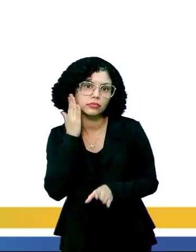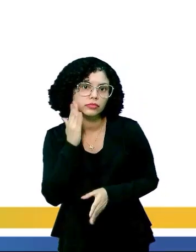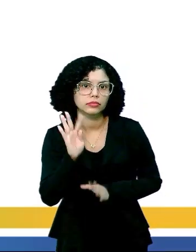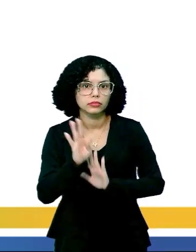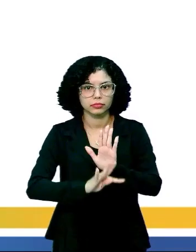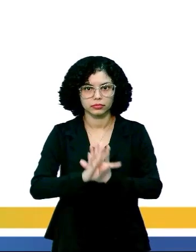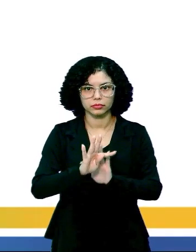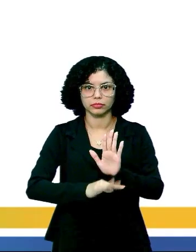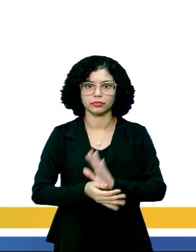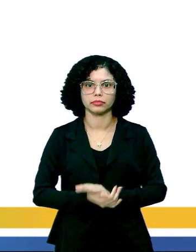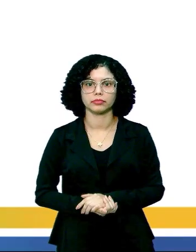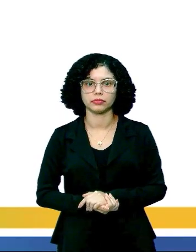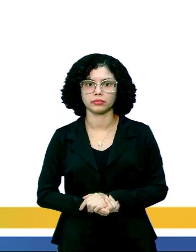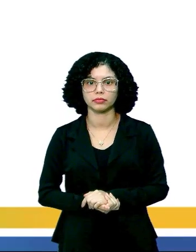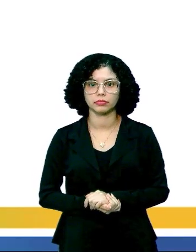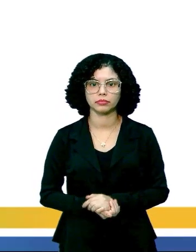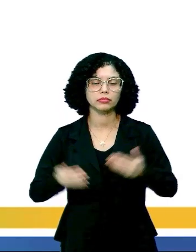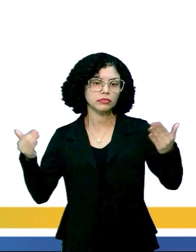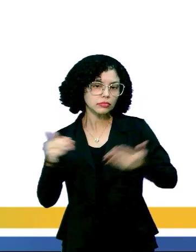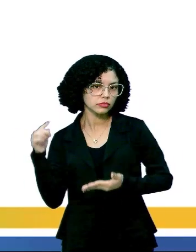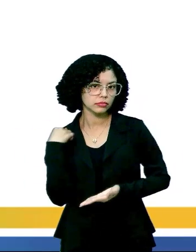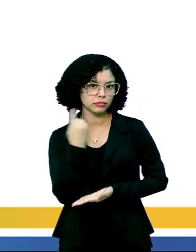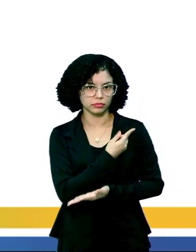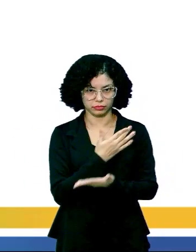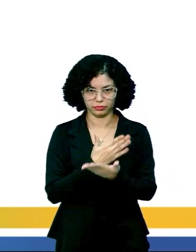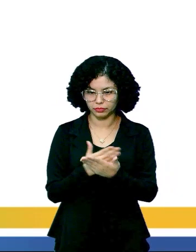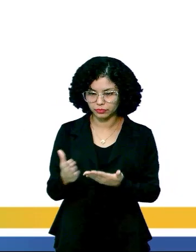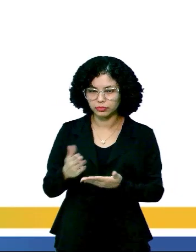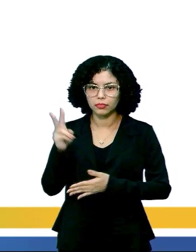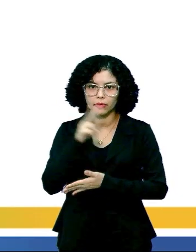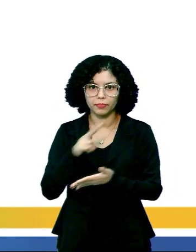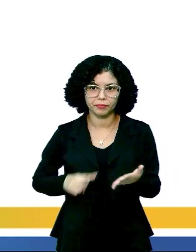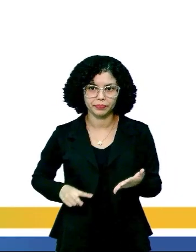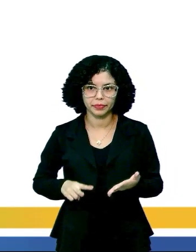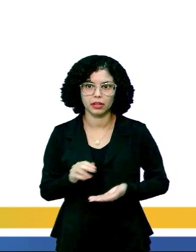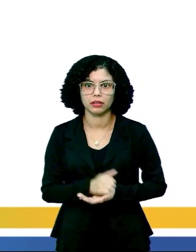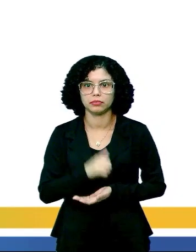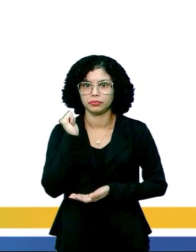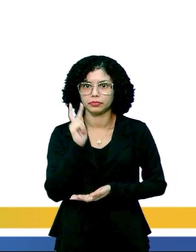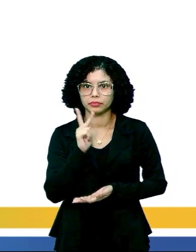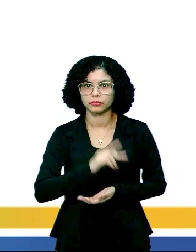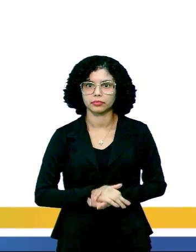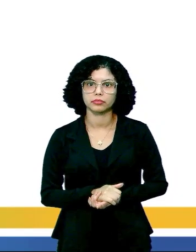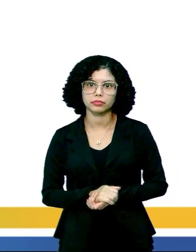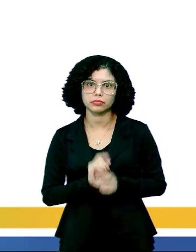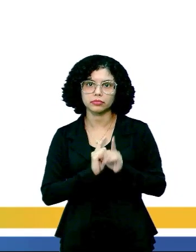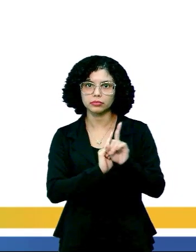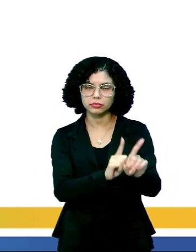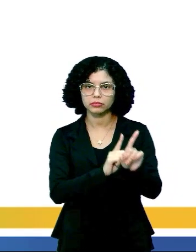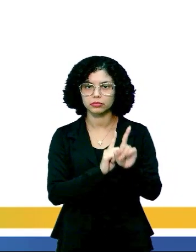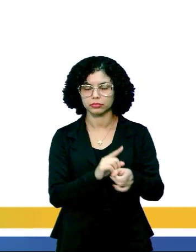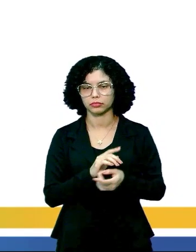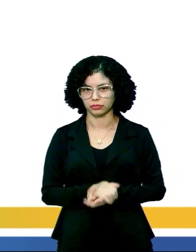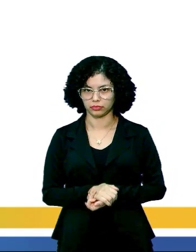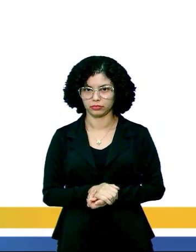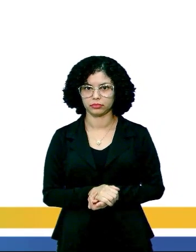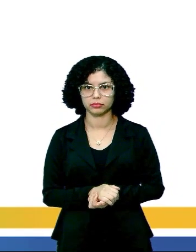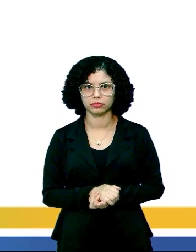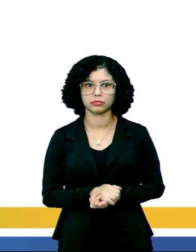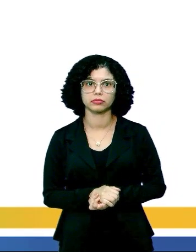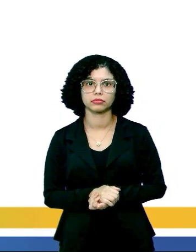texto. Agora nós vamos começar a leitura, ok? Acompanhem aí comigo.